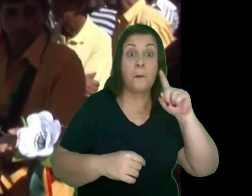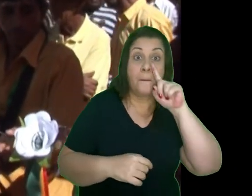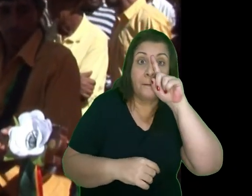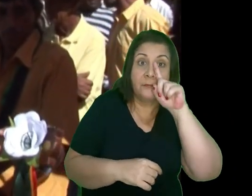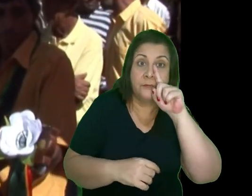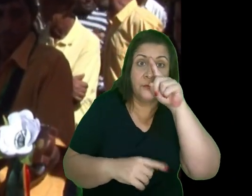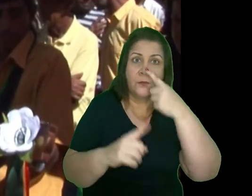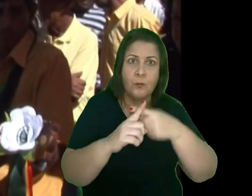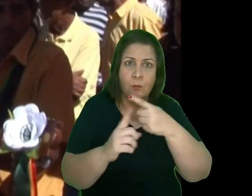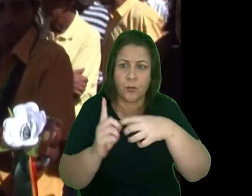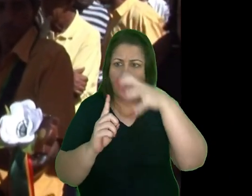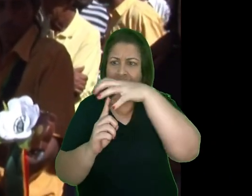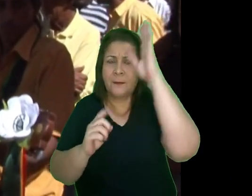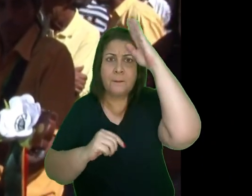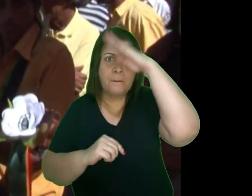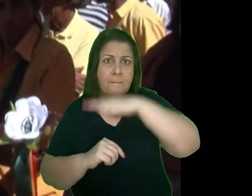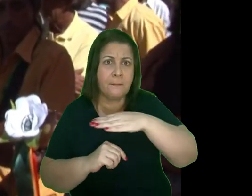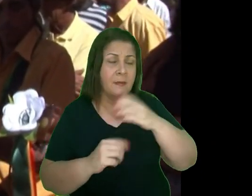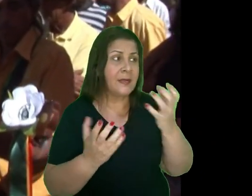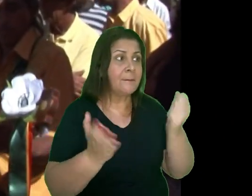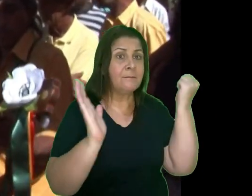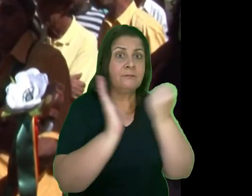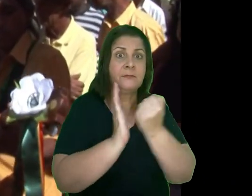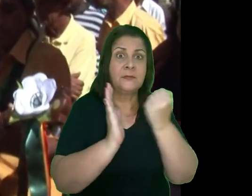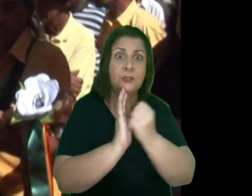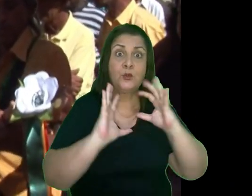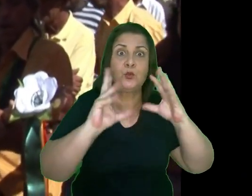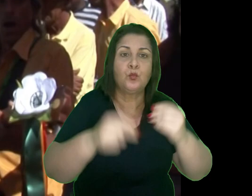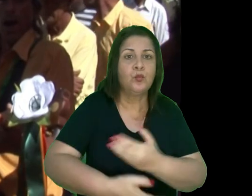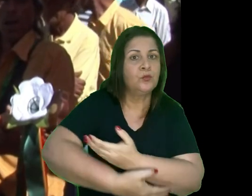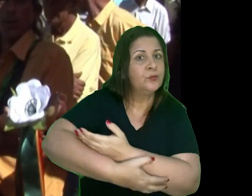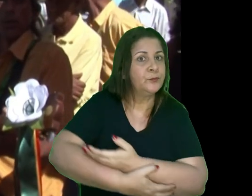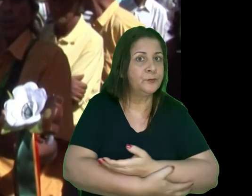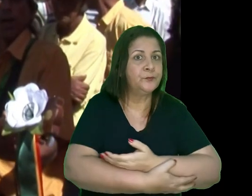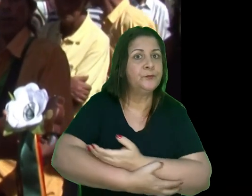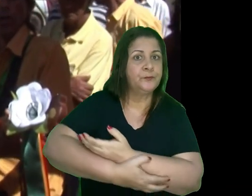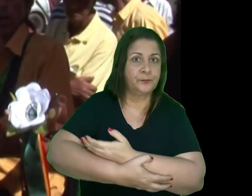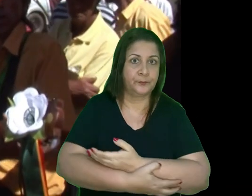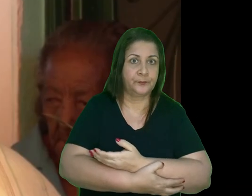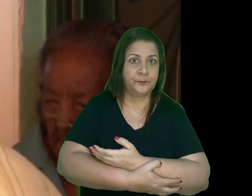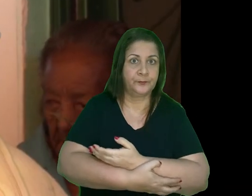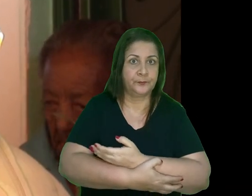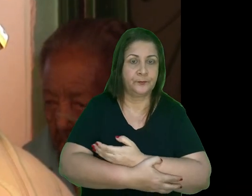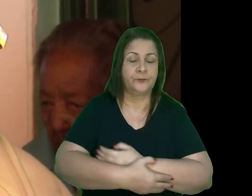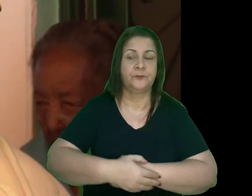decidiu matar todas as crianças em idade de Jesus. Ai, Deus sabe o